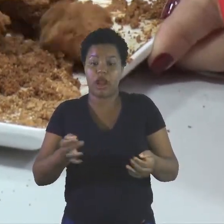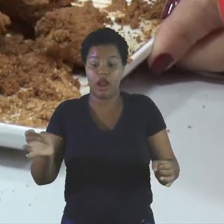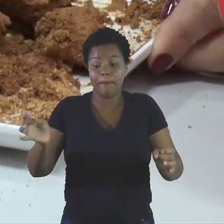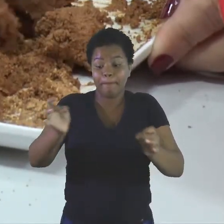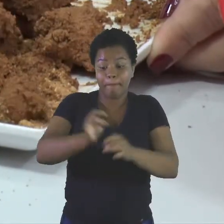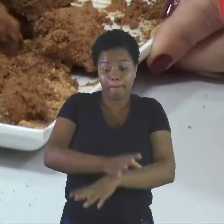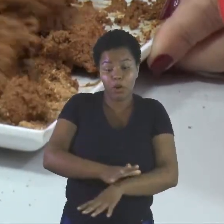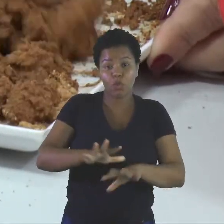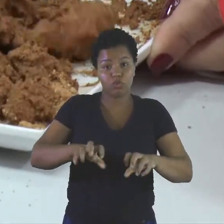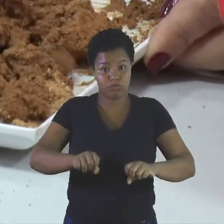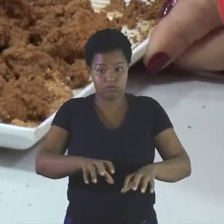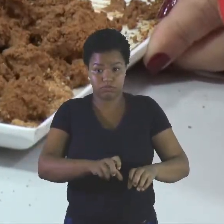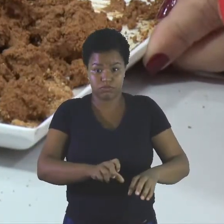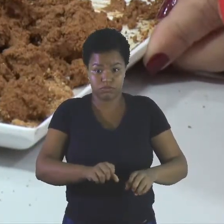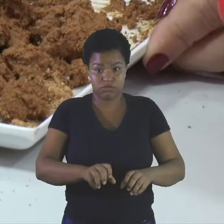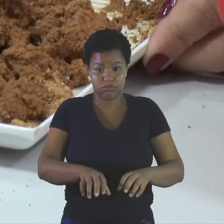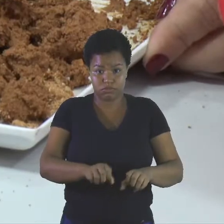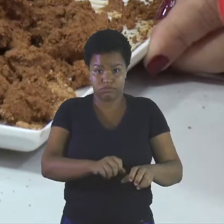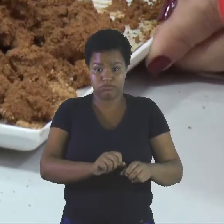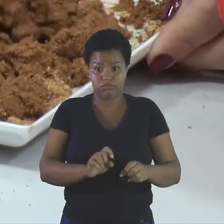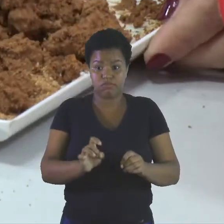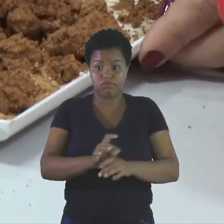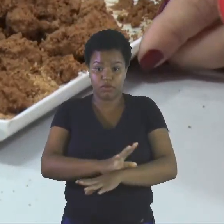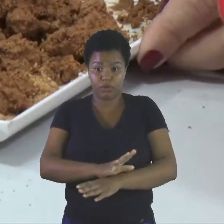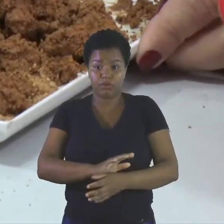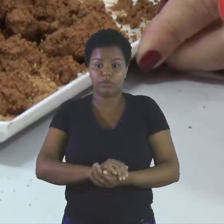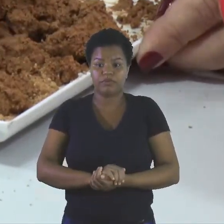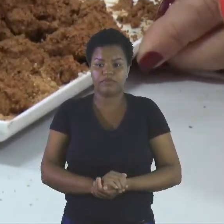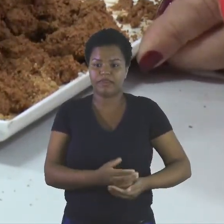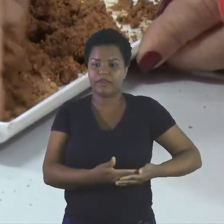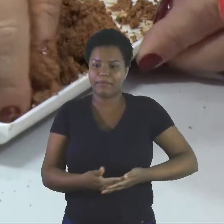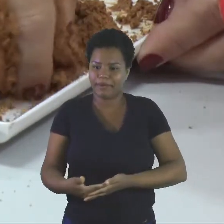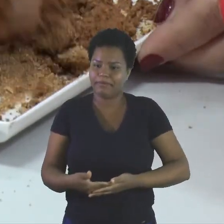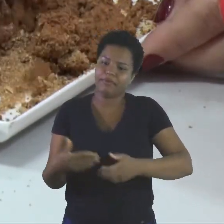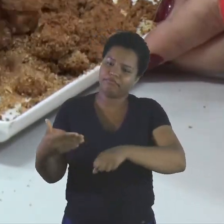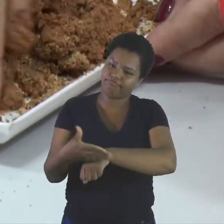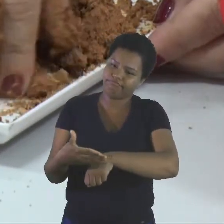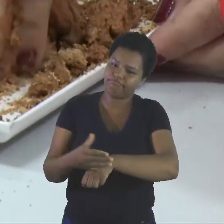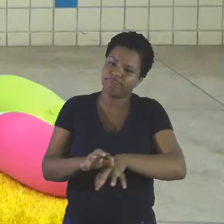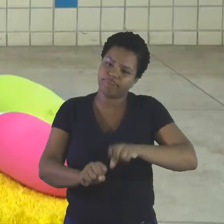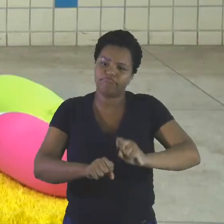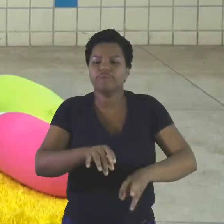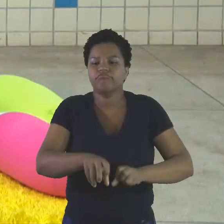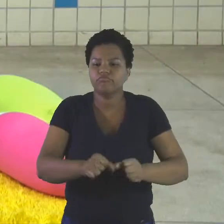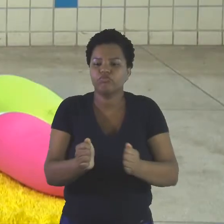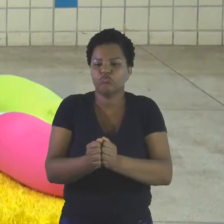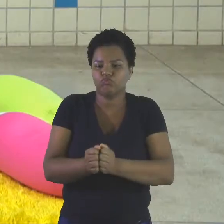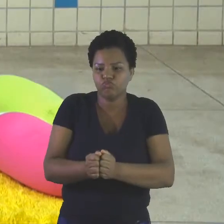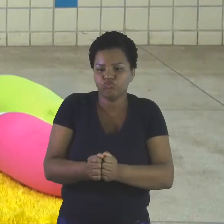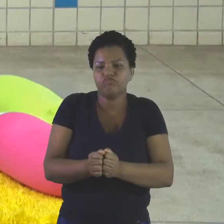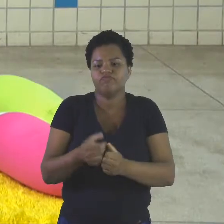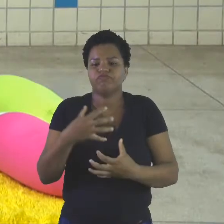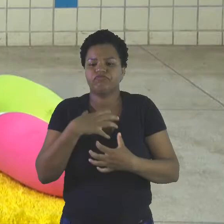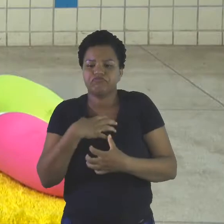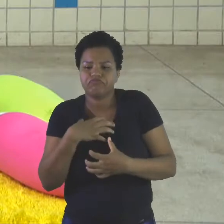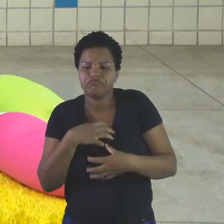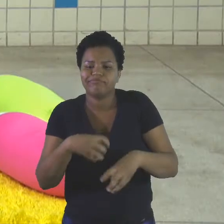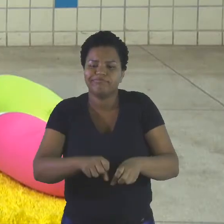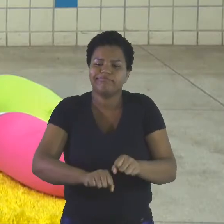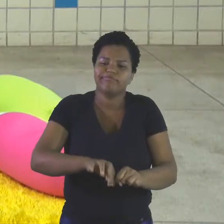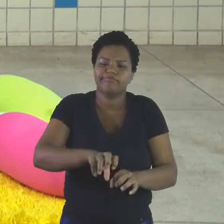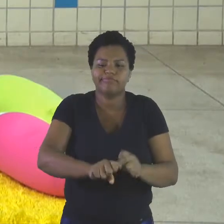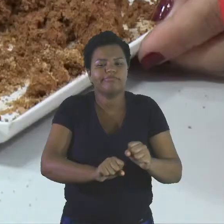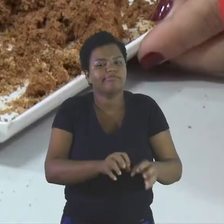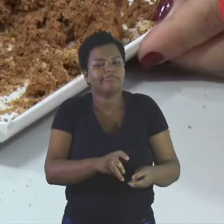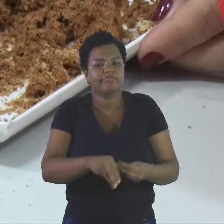e essa massa com a terra bom e o bebê vai participando desse processo ele vai sentindo a terra